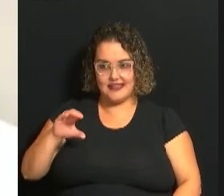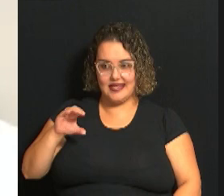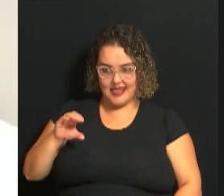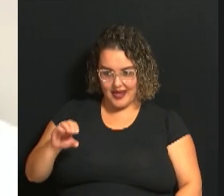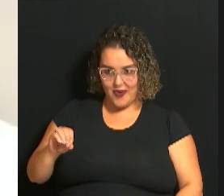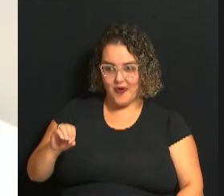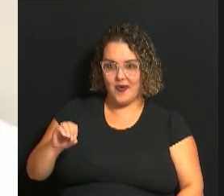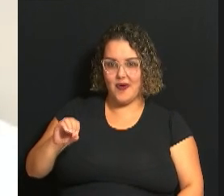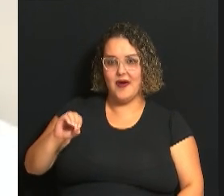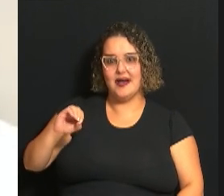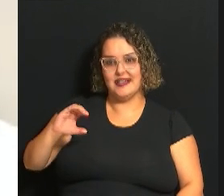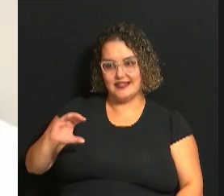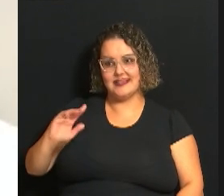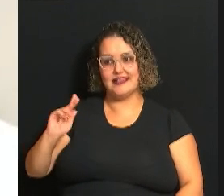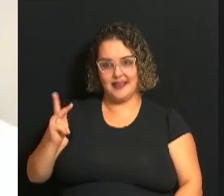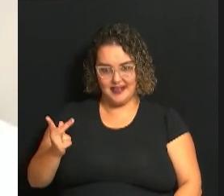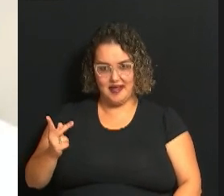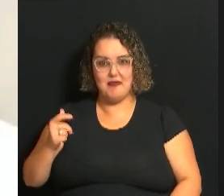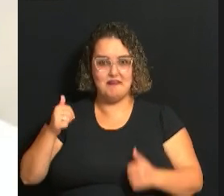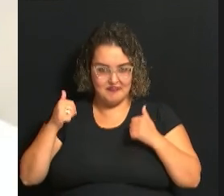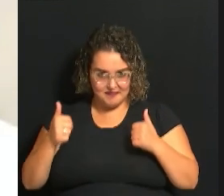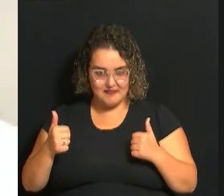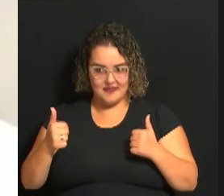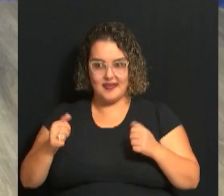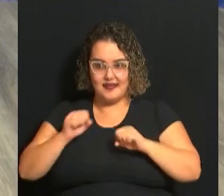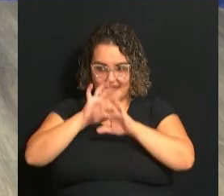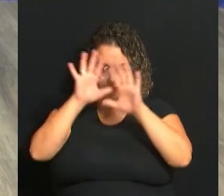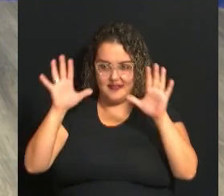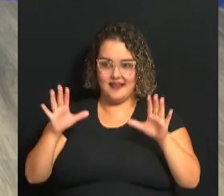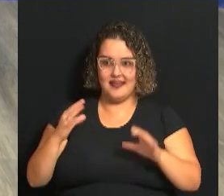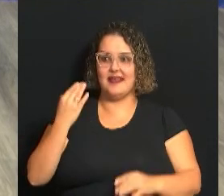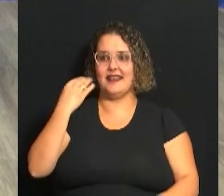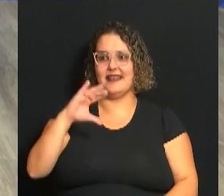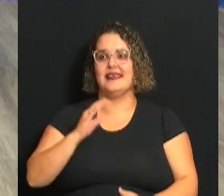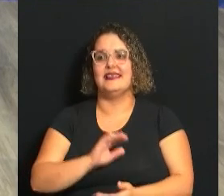ESSENCIALCOACH. Ficou claro? Ficou sim, recado dado, viu?